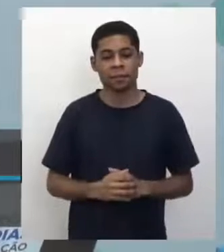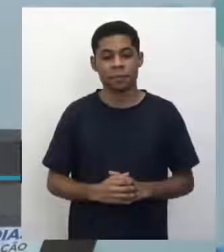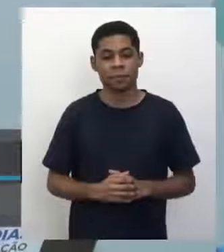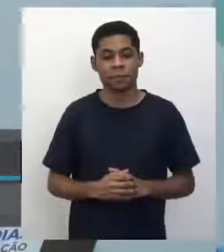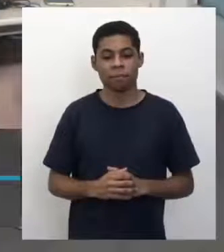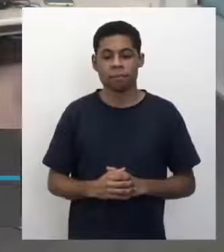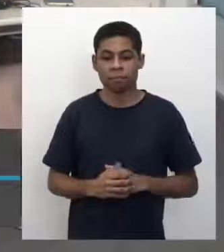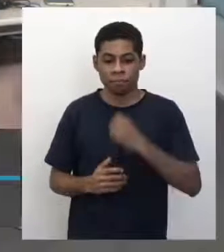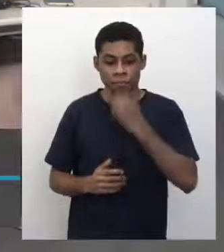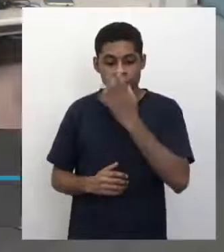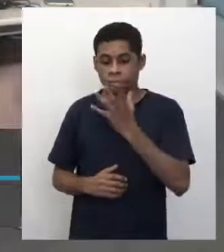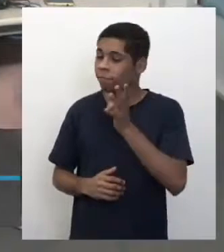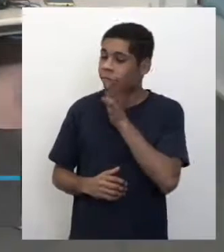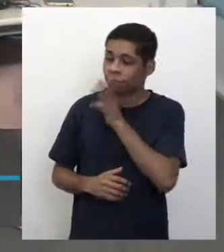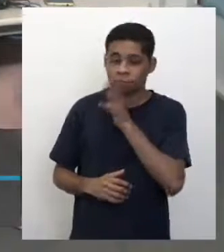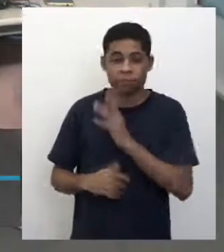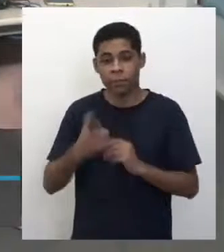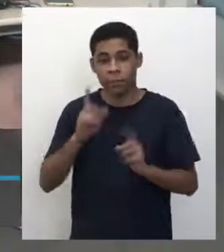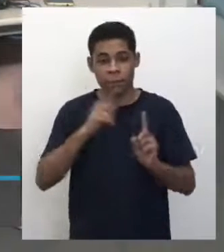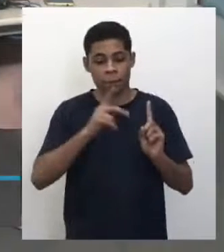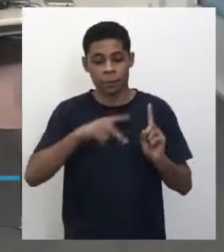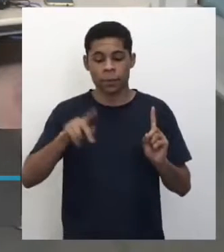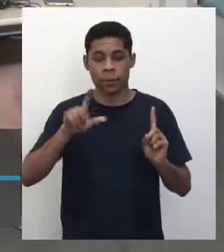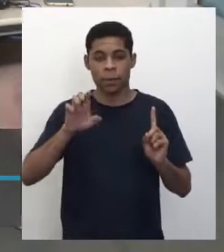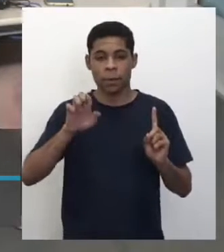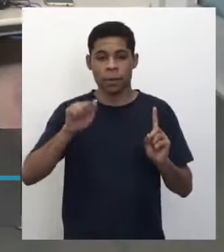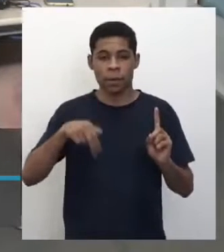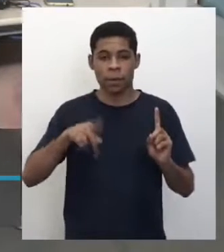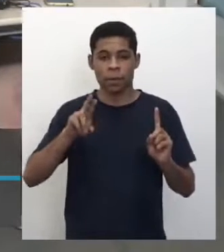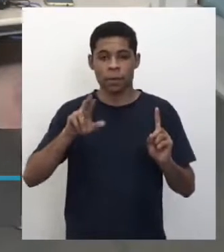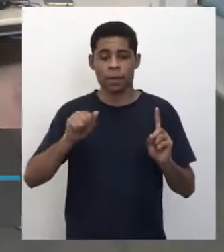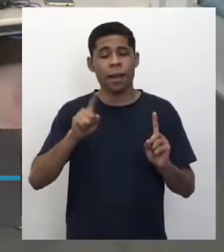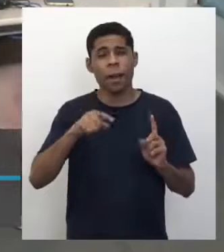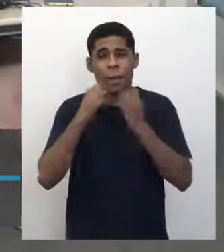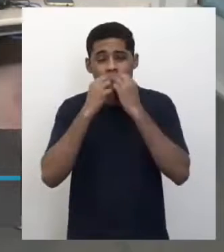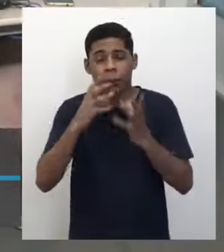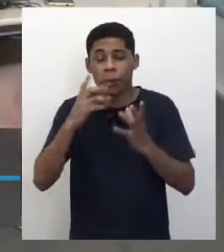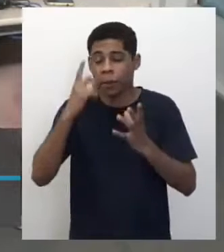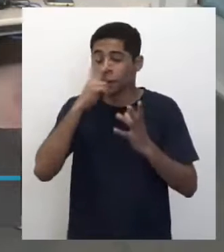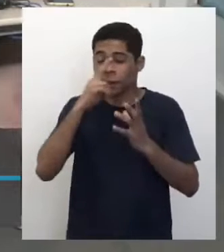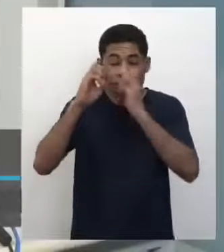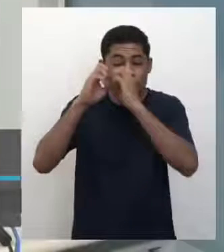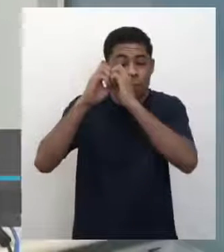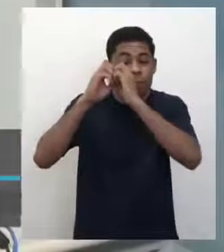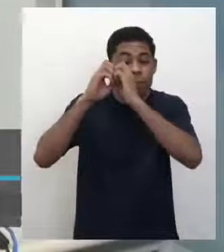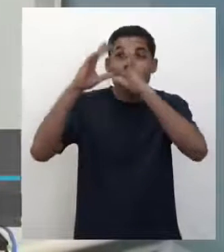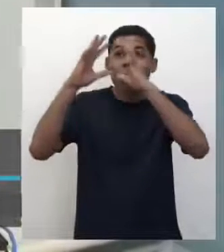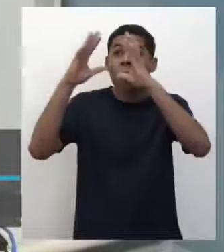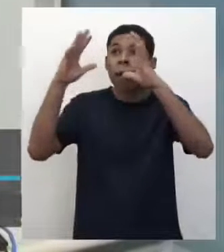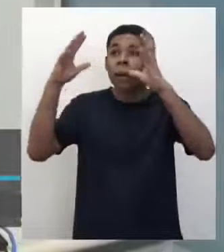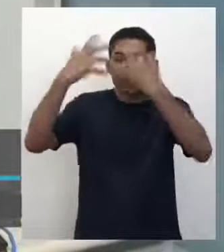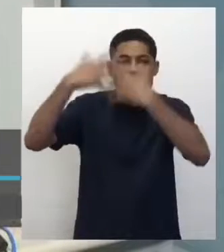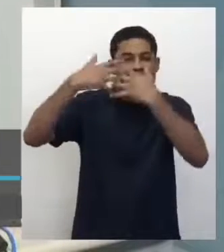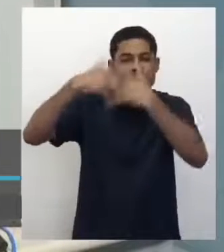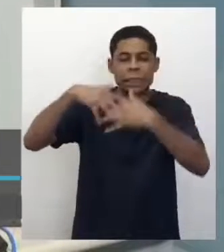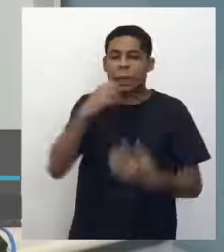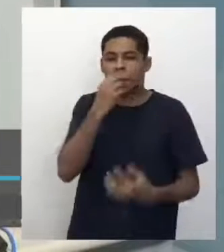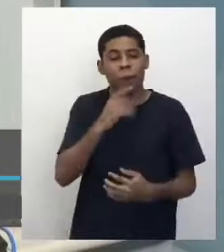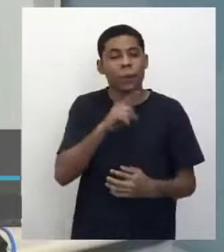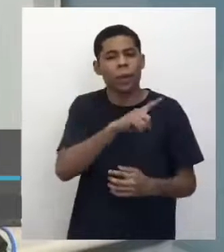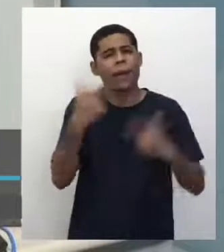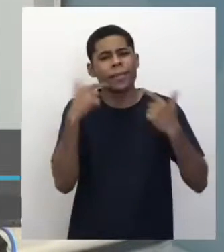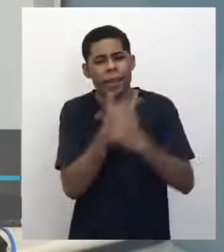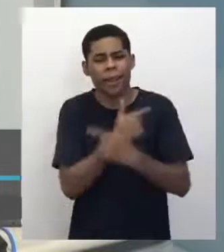que vocês conhecessem essa fruta. Pro Leandra disse, é muito bom brincar com nossa imaginação. Essa é a ideia, turma. A gente brinca, a gente dá risada aqui na